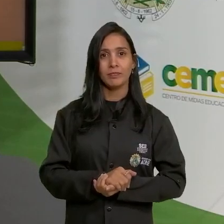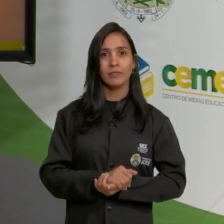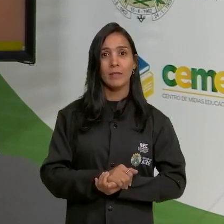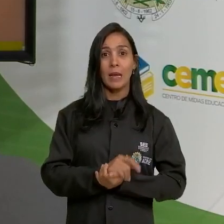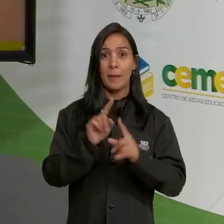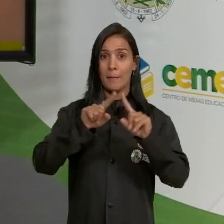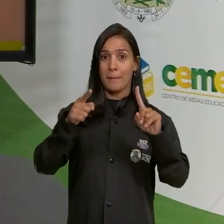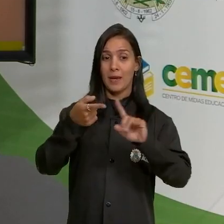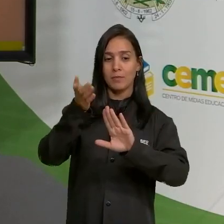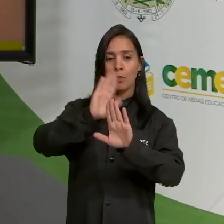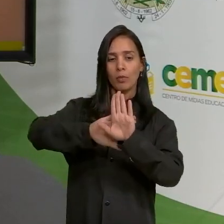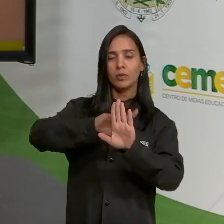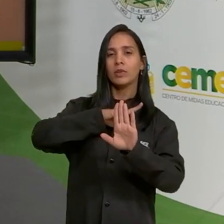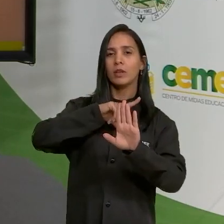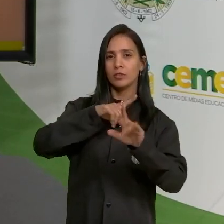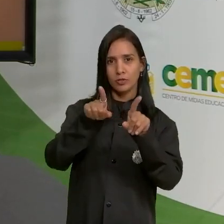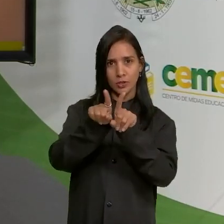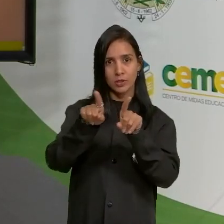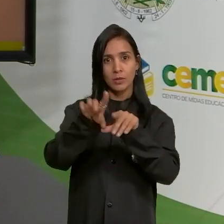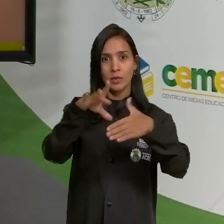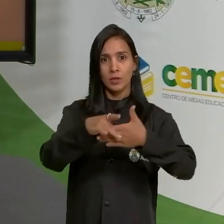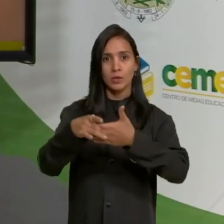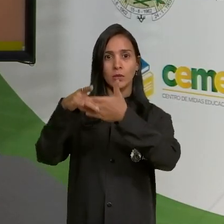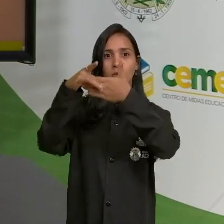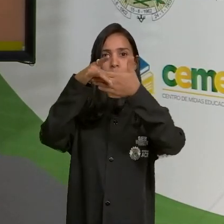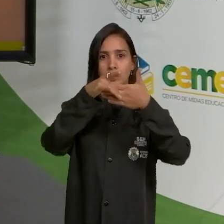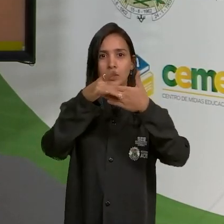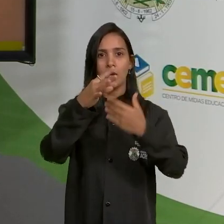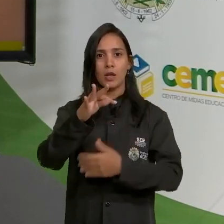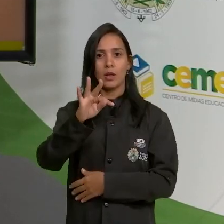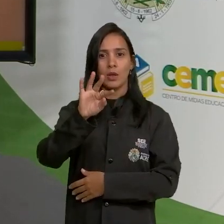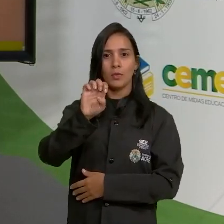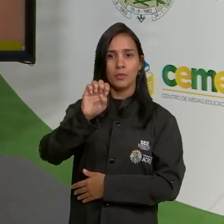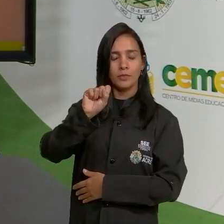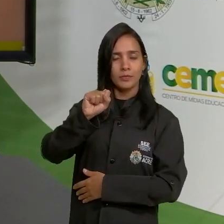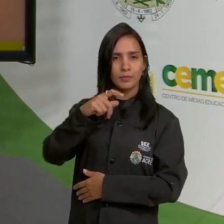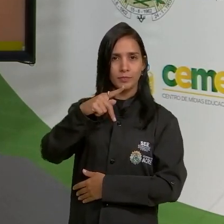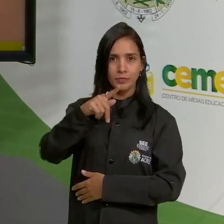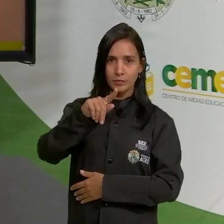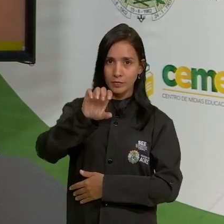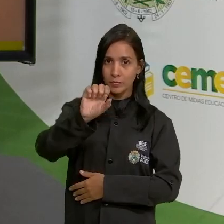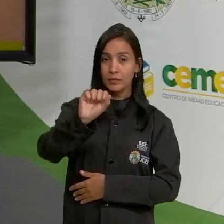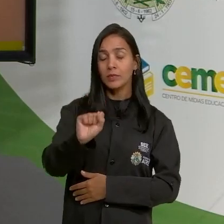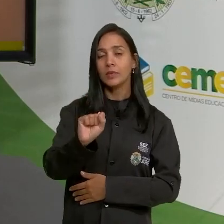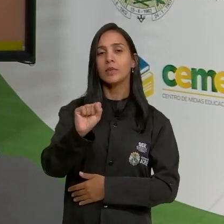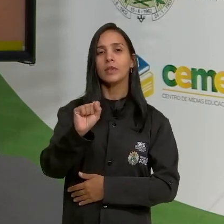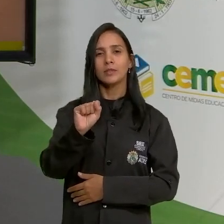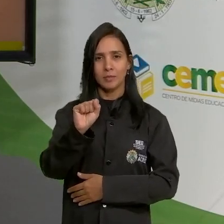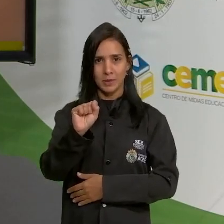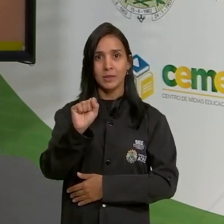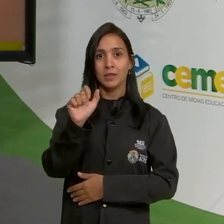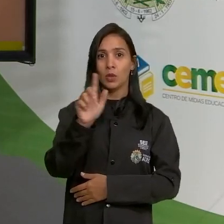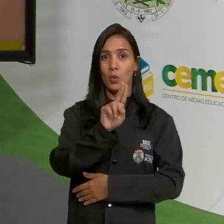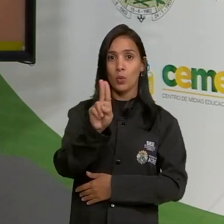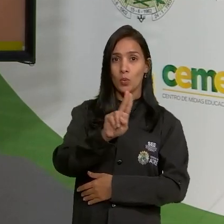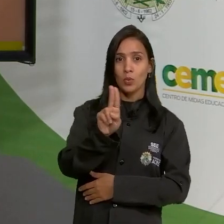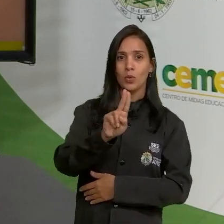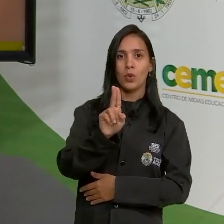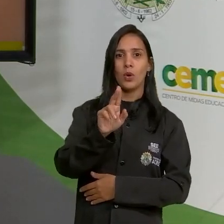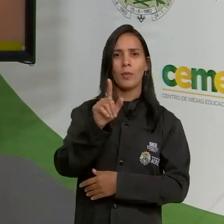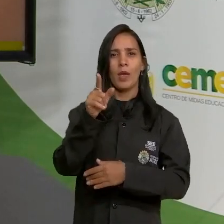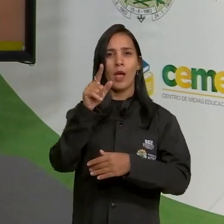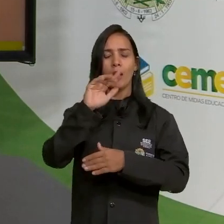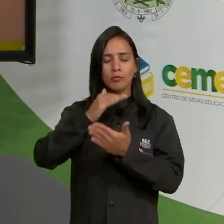um líder chamado Téspis. Téspis, em um determinado momento, ele começa a celebrar o